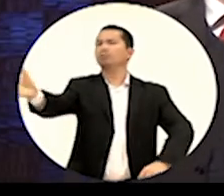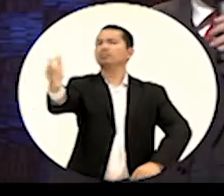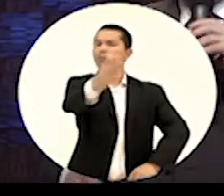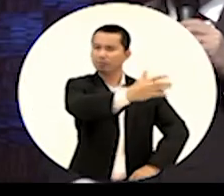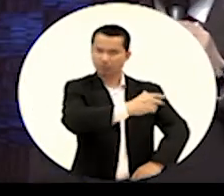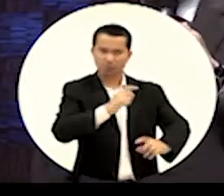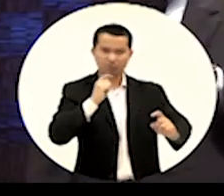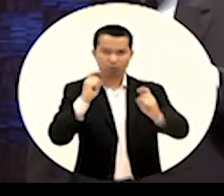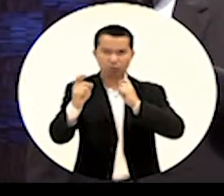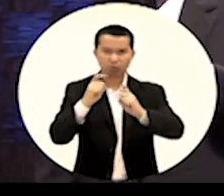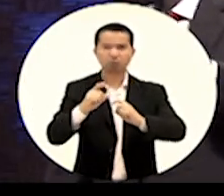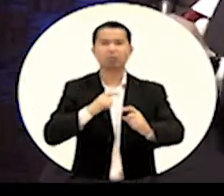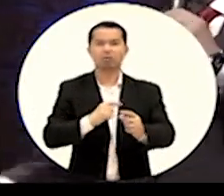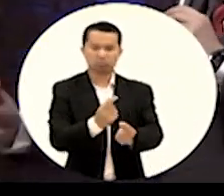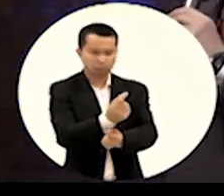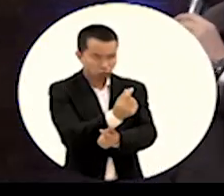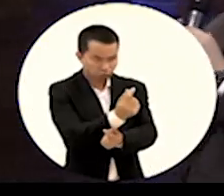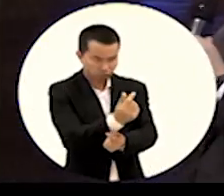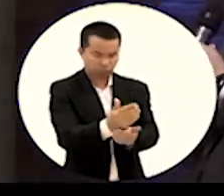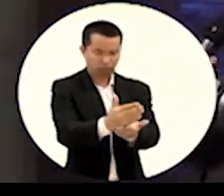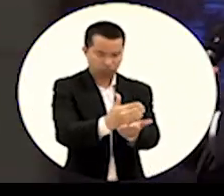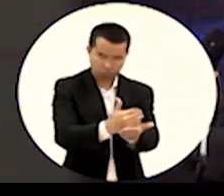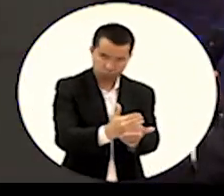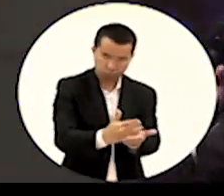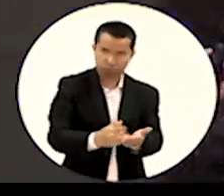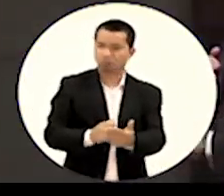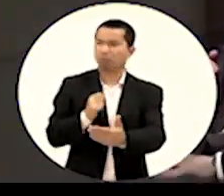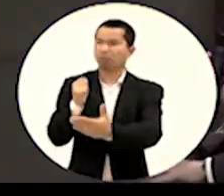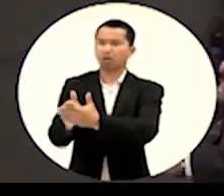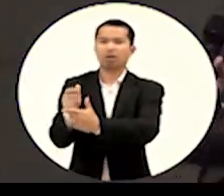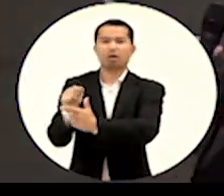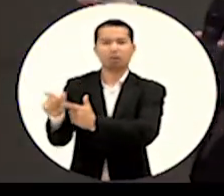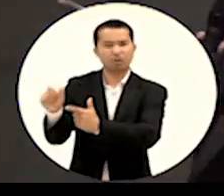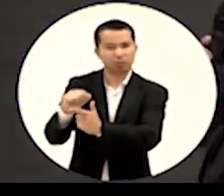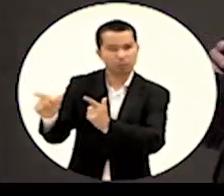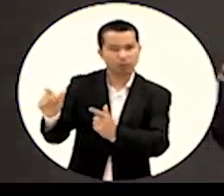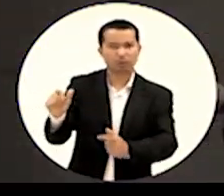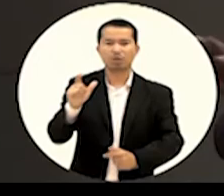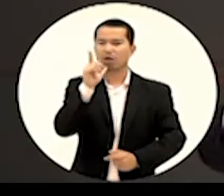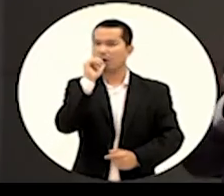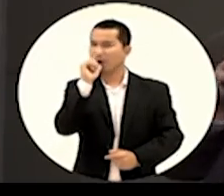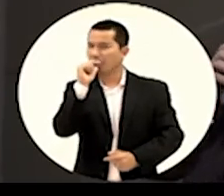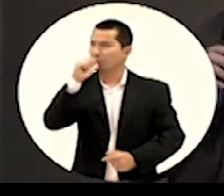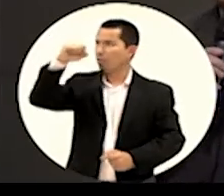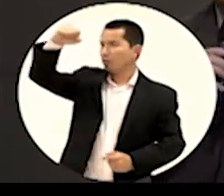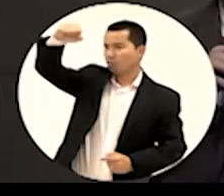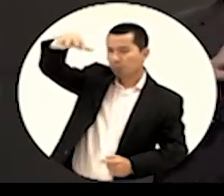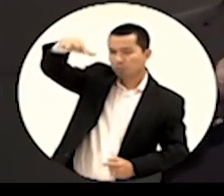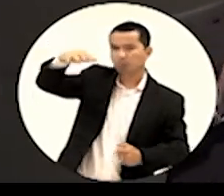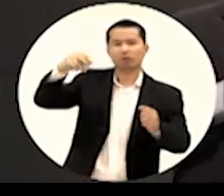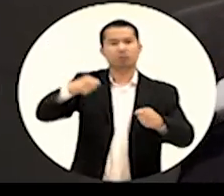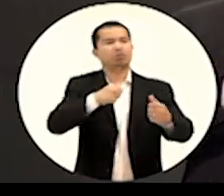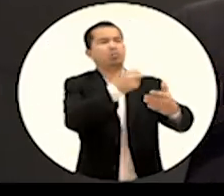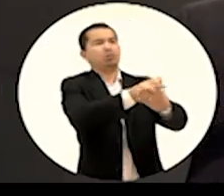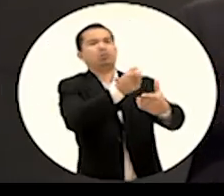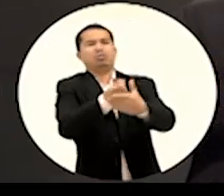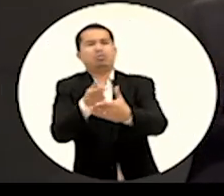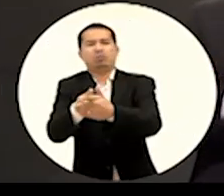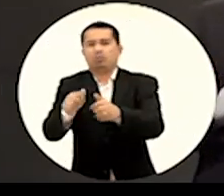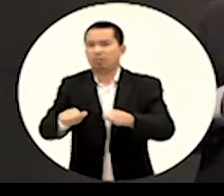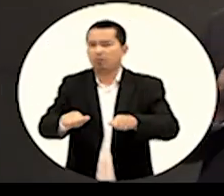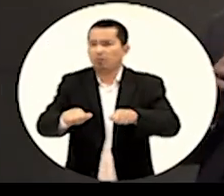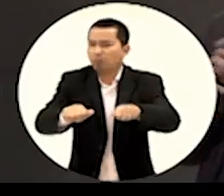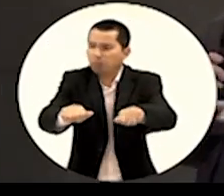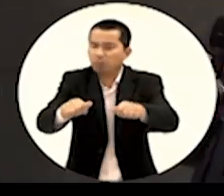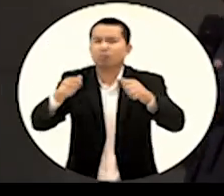lá em casa, estava todo mundo brigando. Então eu fiz uma reunião de família e falei, o negócio é o seguinte, a grana está aqui, é isso, tem que pagar isso,